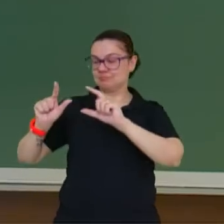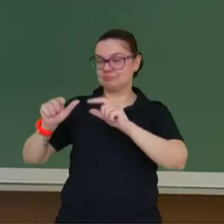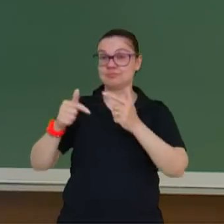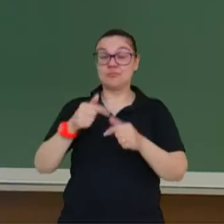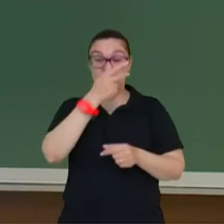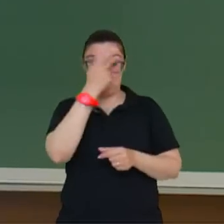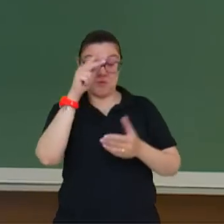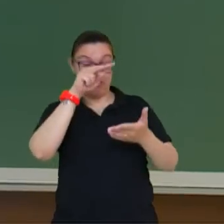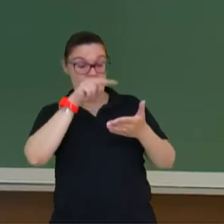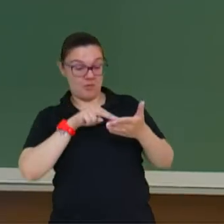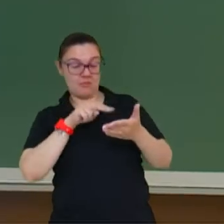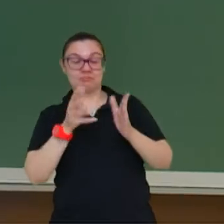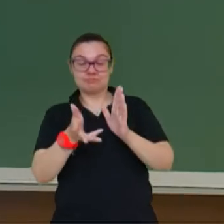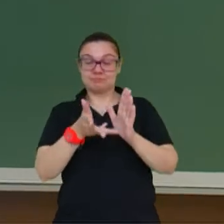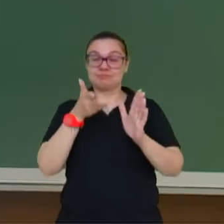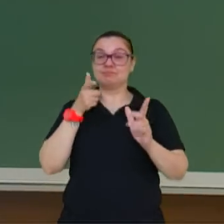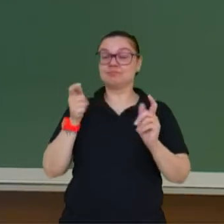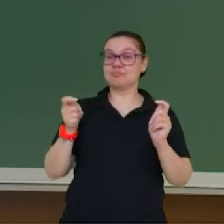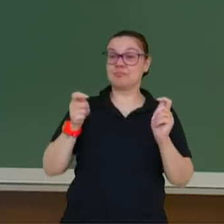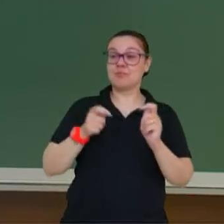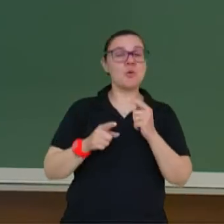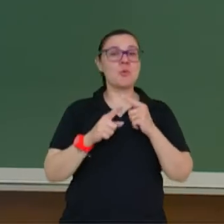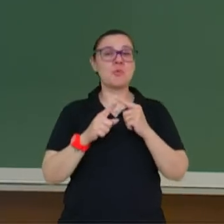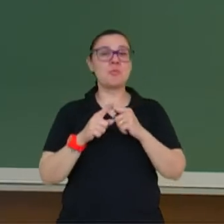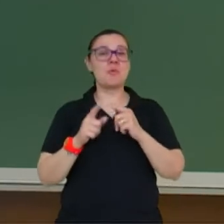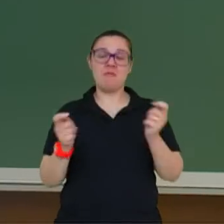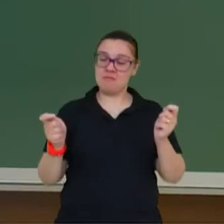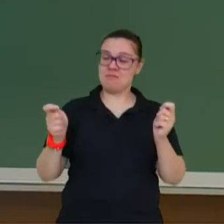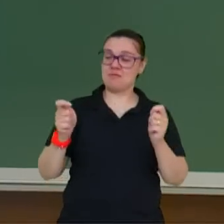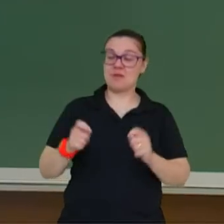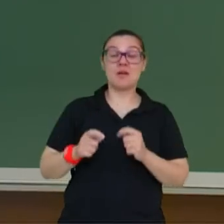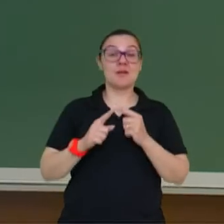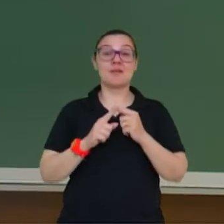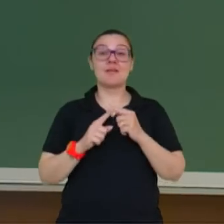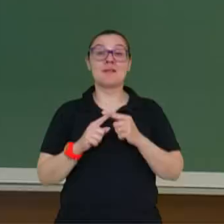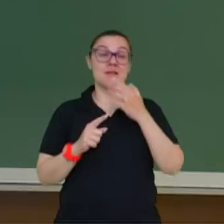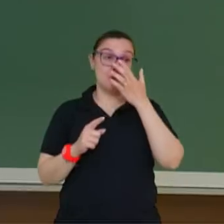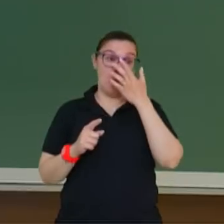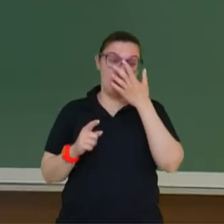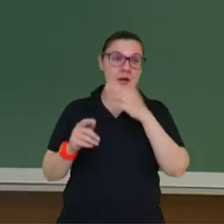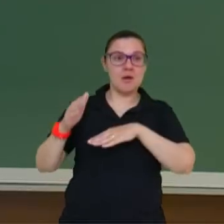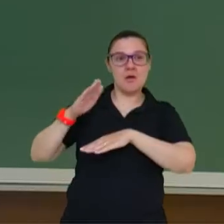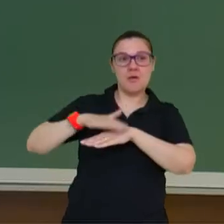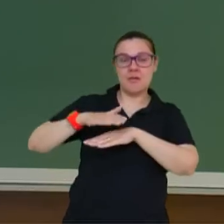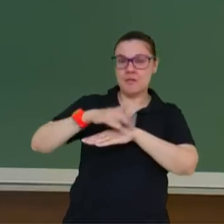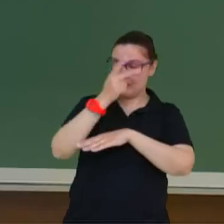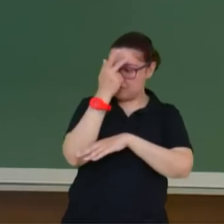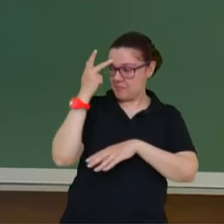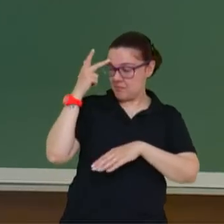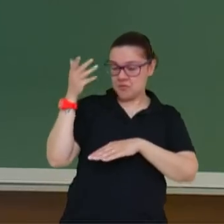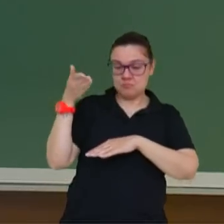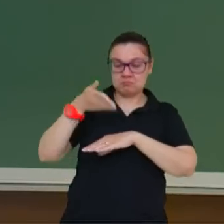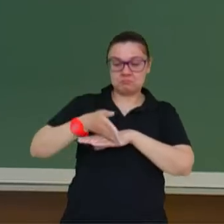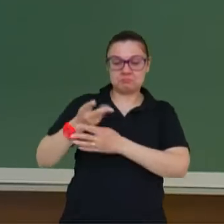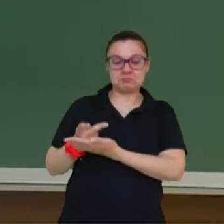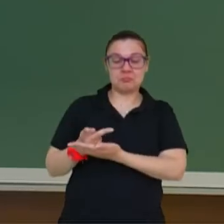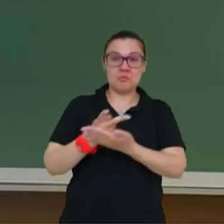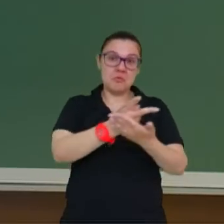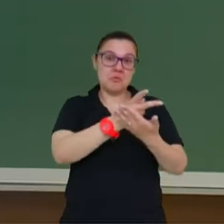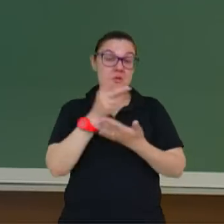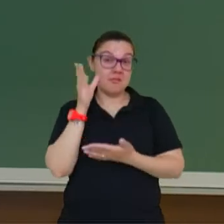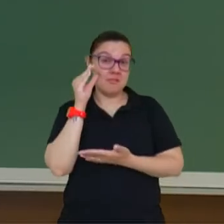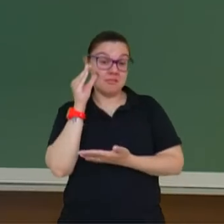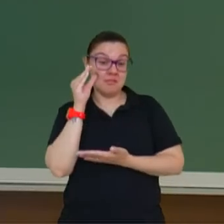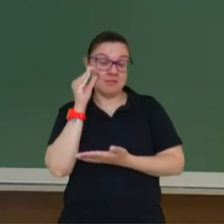O leitor é ativo. Por que esse leitor ele é ativo? Porque ele que busca o seu interesse